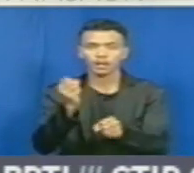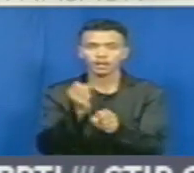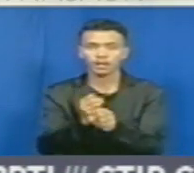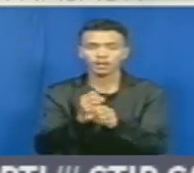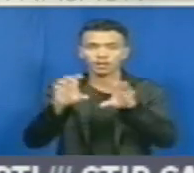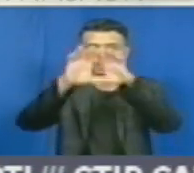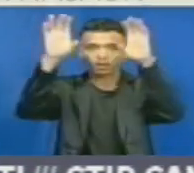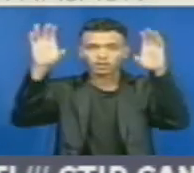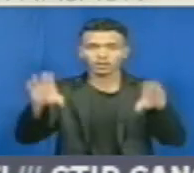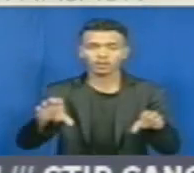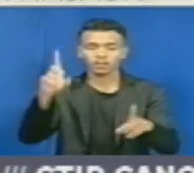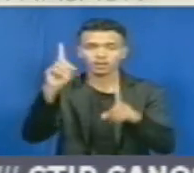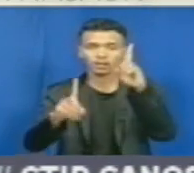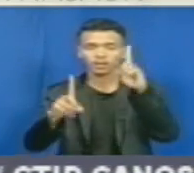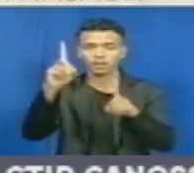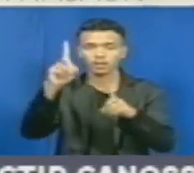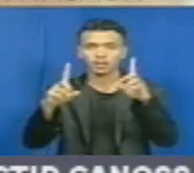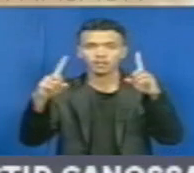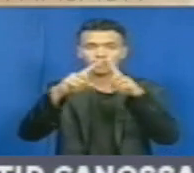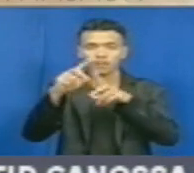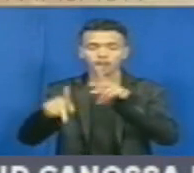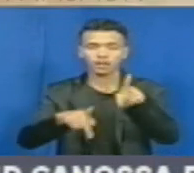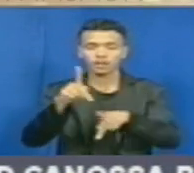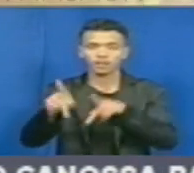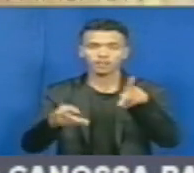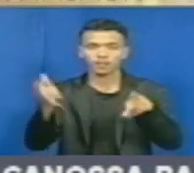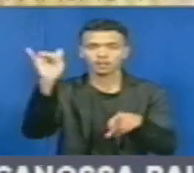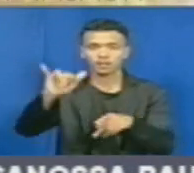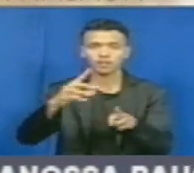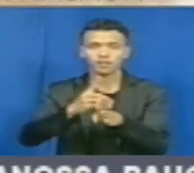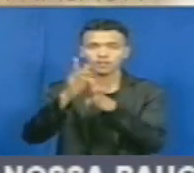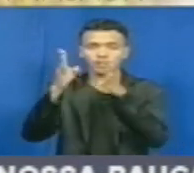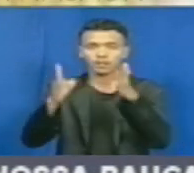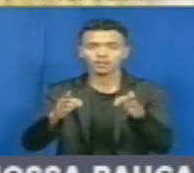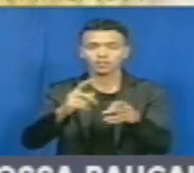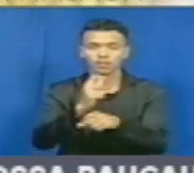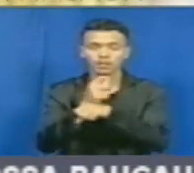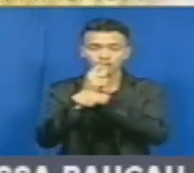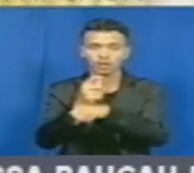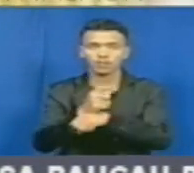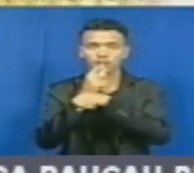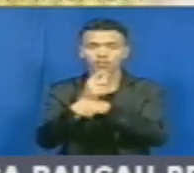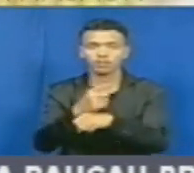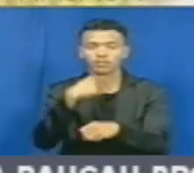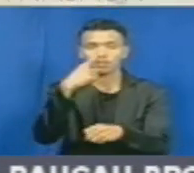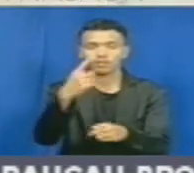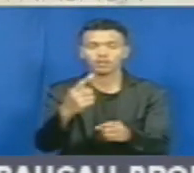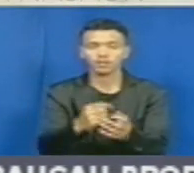certidão RDTL ba eleitores fong sira atu nune. Diretor Serviço Registro Notariado Atauro Bonifácio Soares